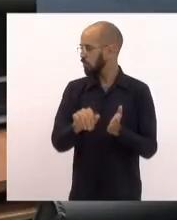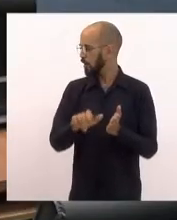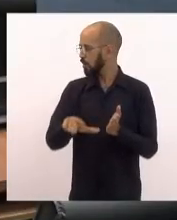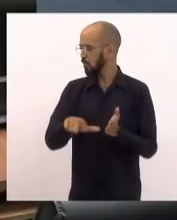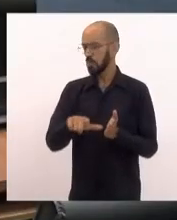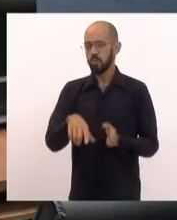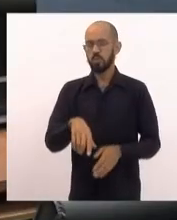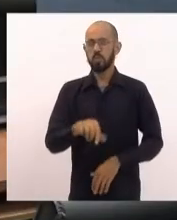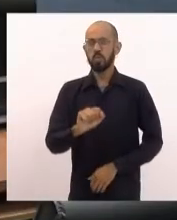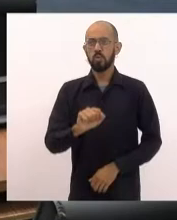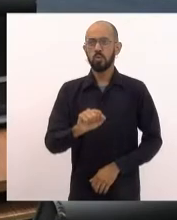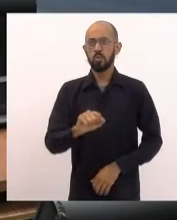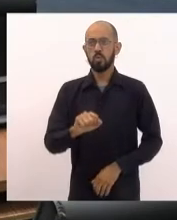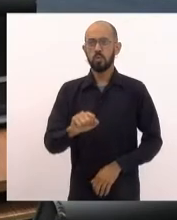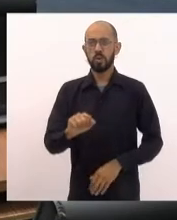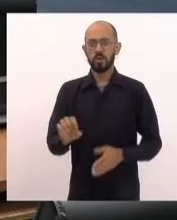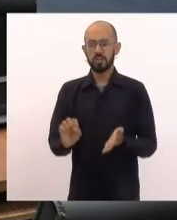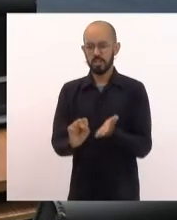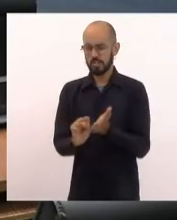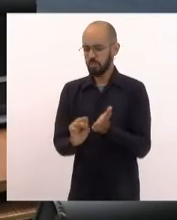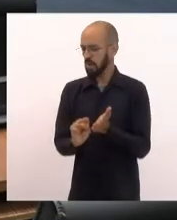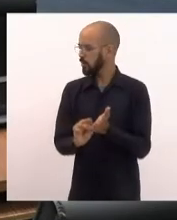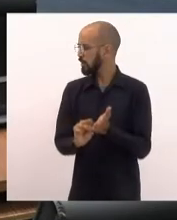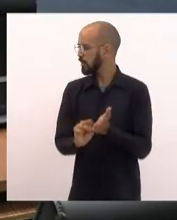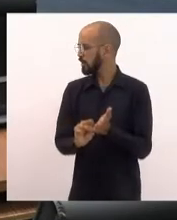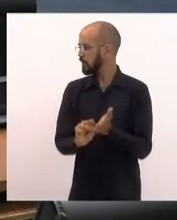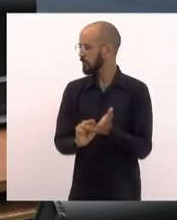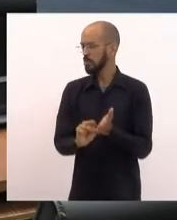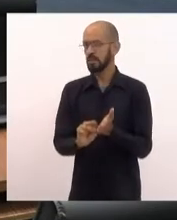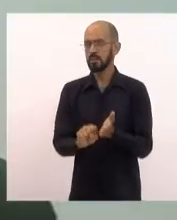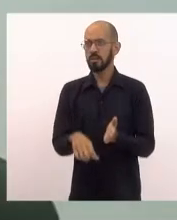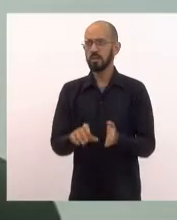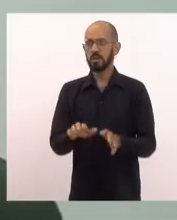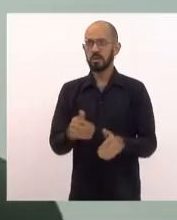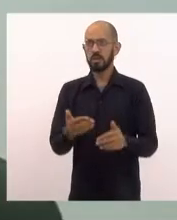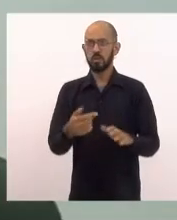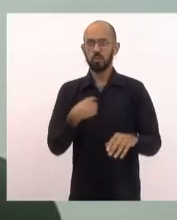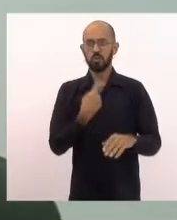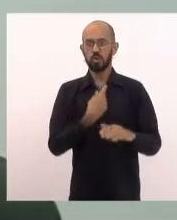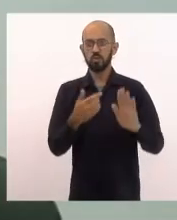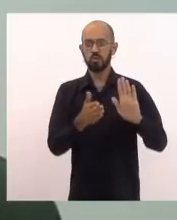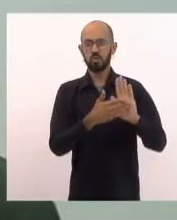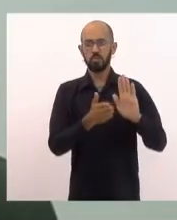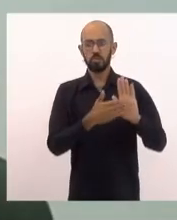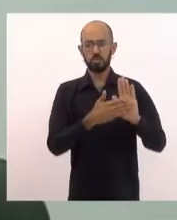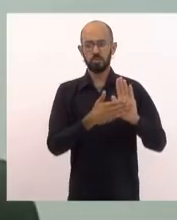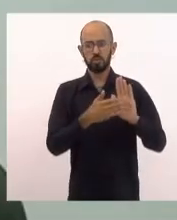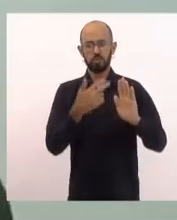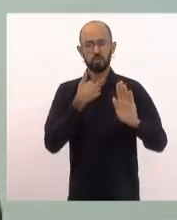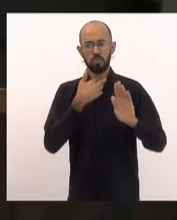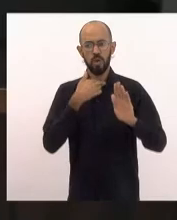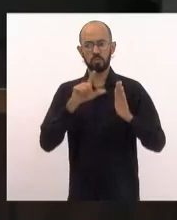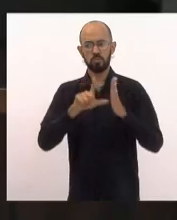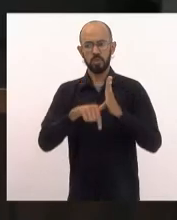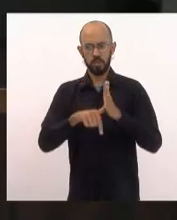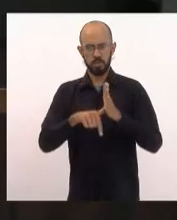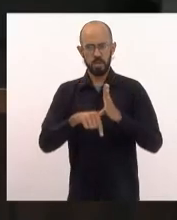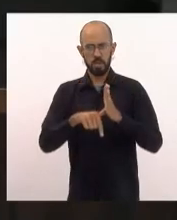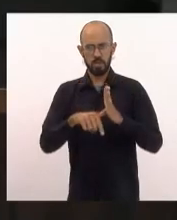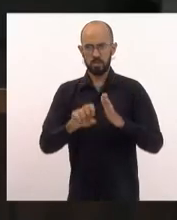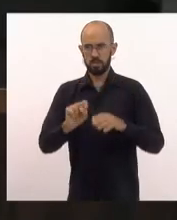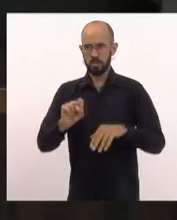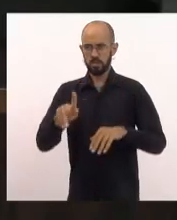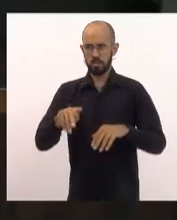Presidente. Oi. Que sua excelência me liberasse, eu tenho agora um outro compromisso. Tá. E eu não posso me atrasar. Ok.